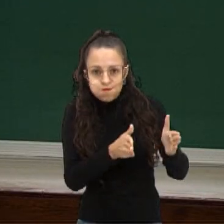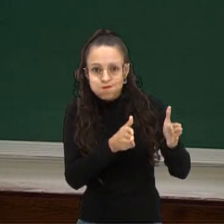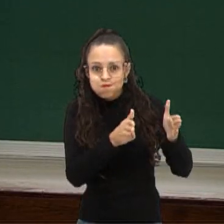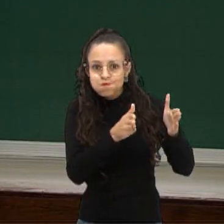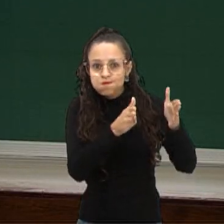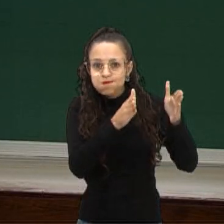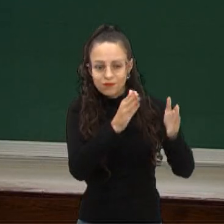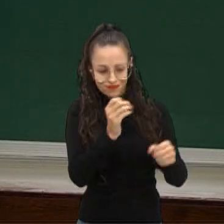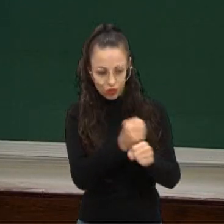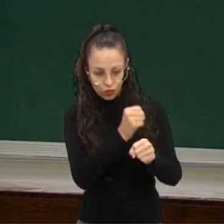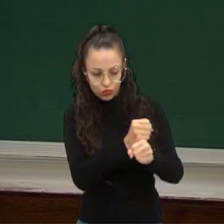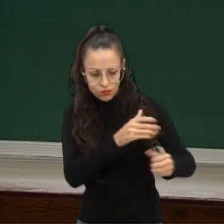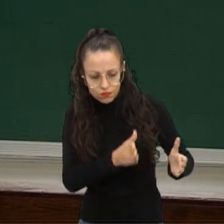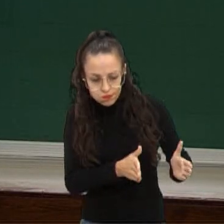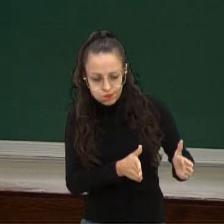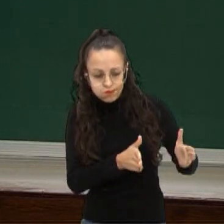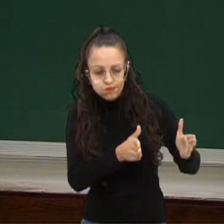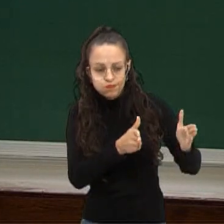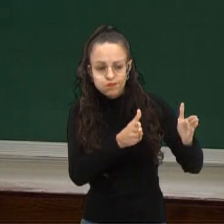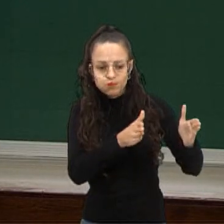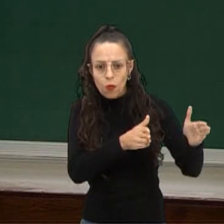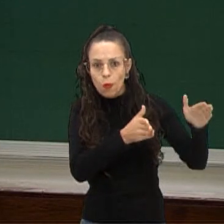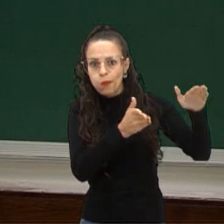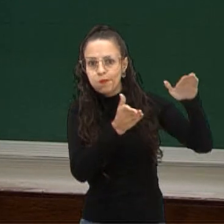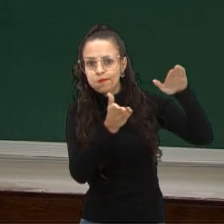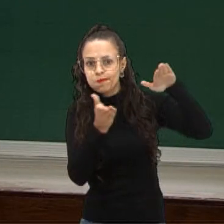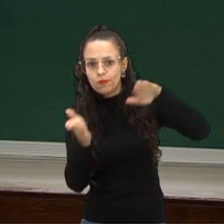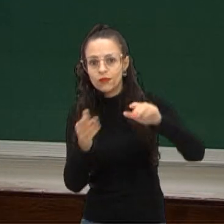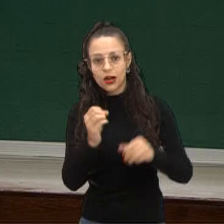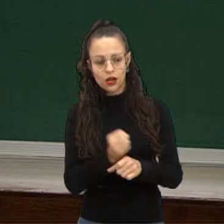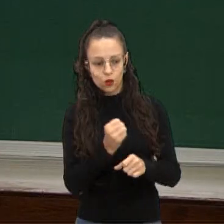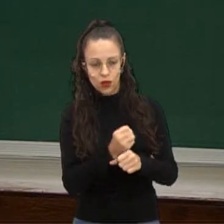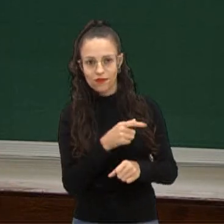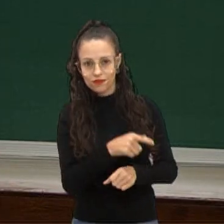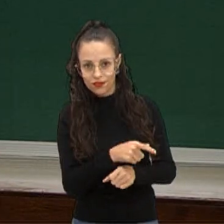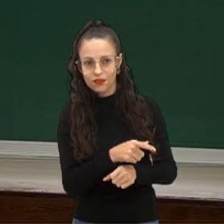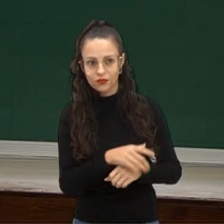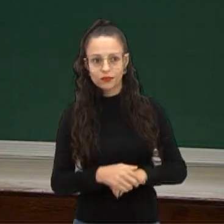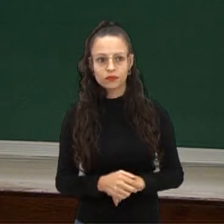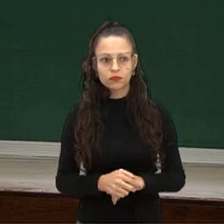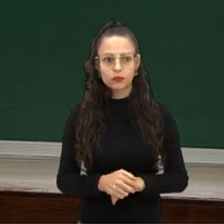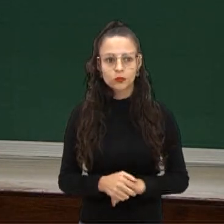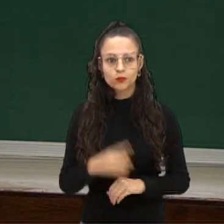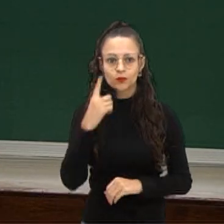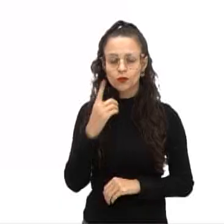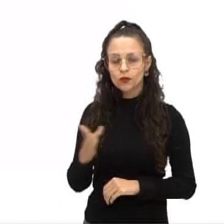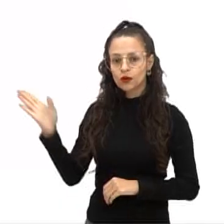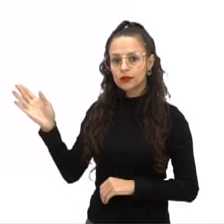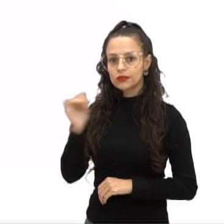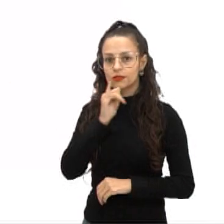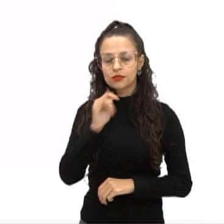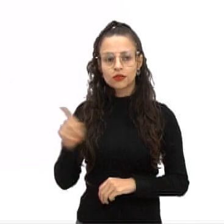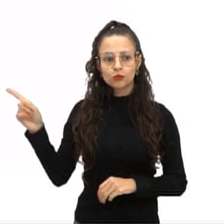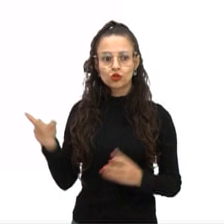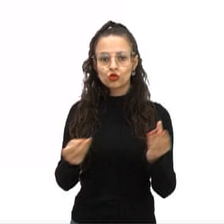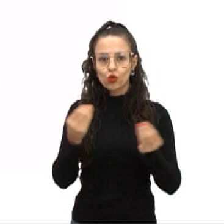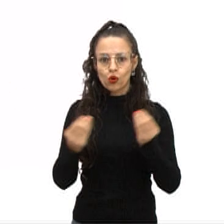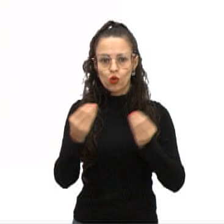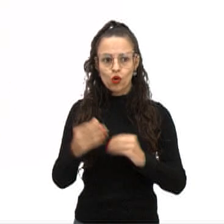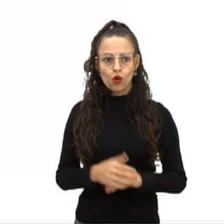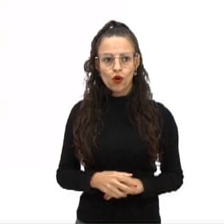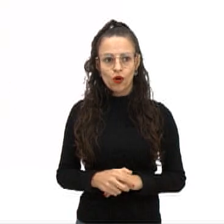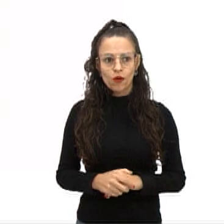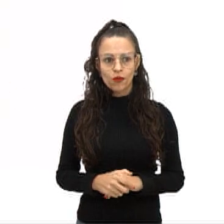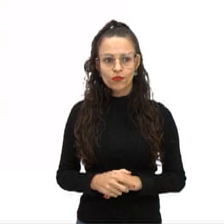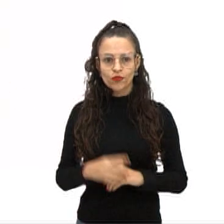ali? Ficaram mais grossas para suprir essa necessidade de aguentar esse peso dos arcos romanos, né? Então a gente vê aqui, ó, como é que eram, né, as